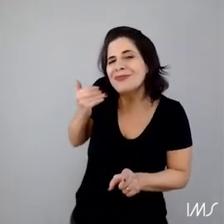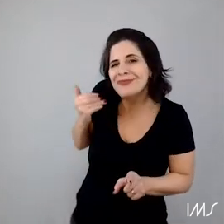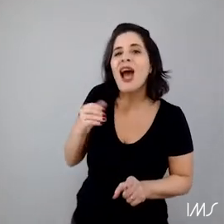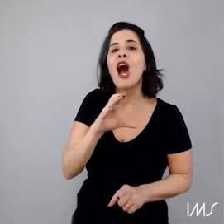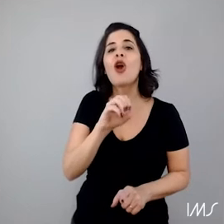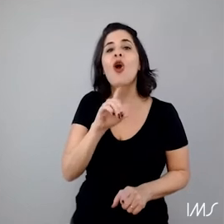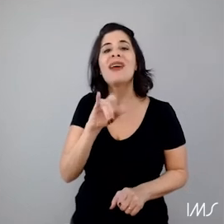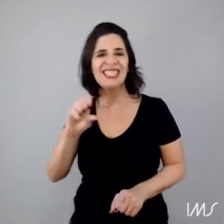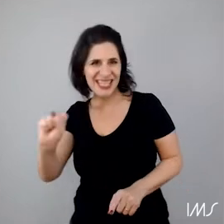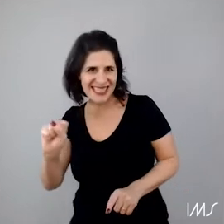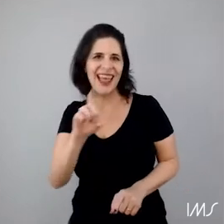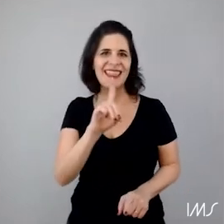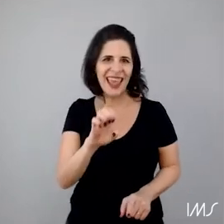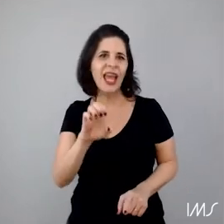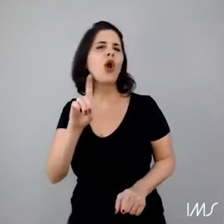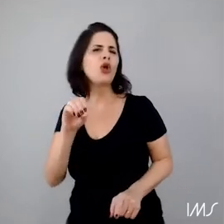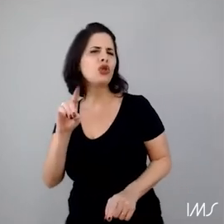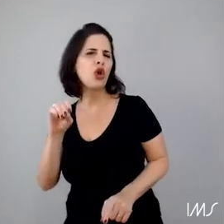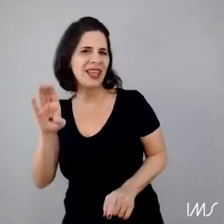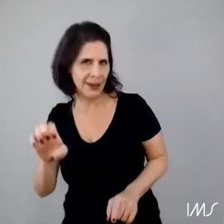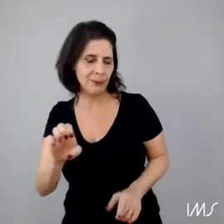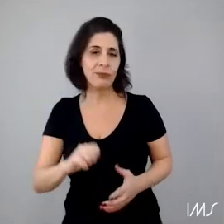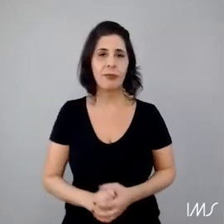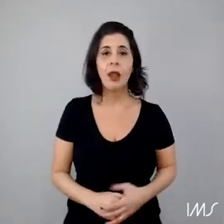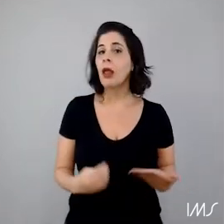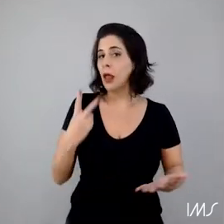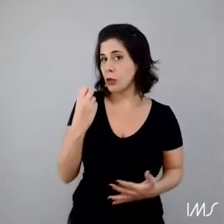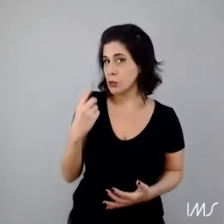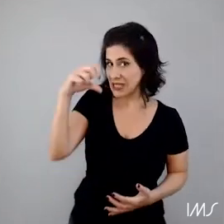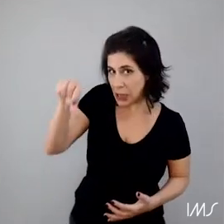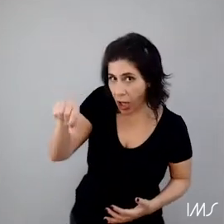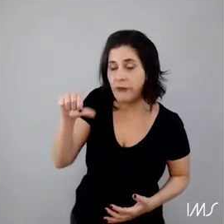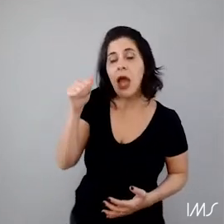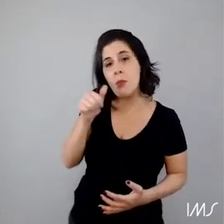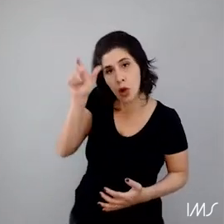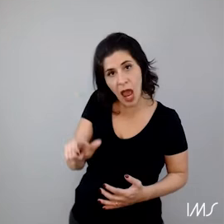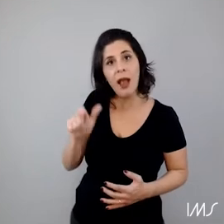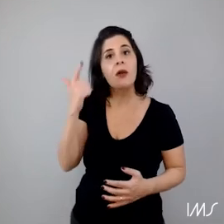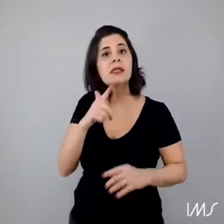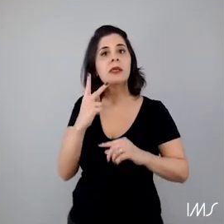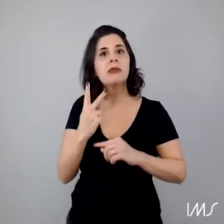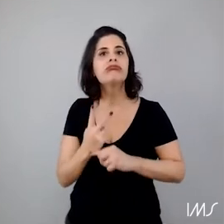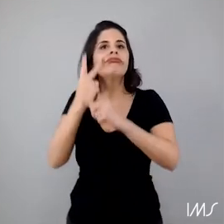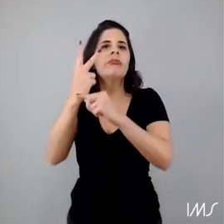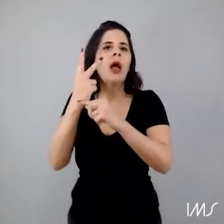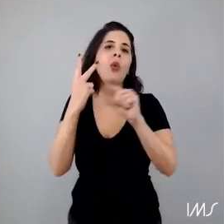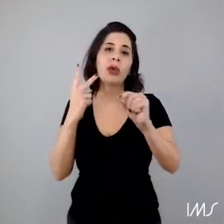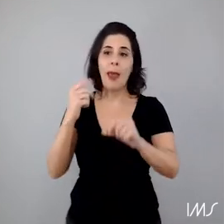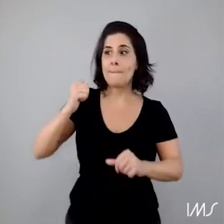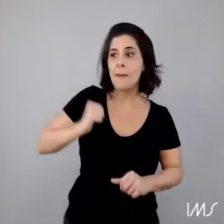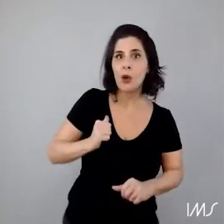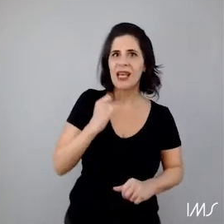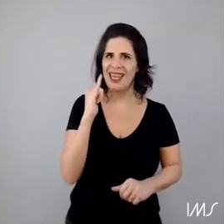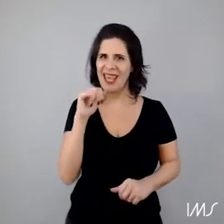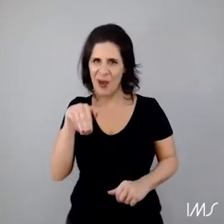de Goldoni, lançado no ano passado. Em 2019, ela foi a vencedora da segunda edição da Bolsa